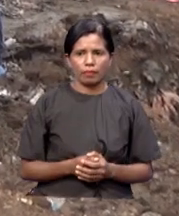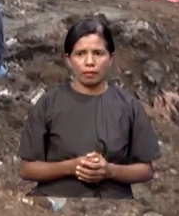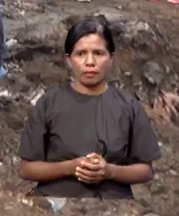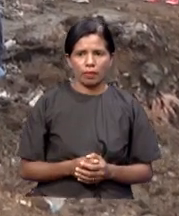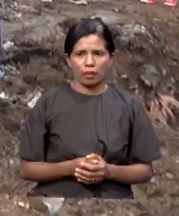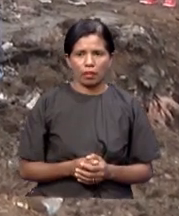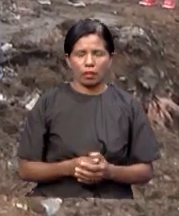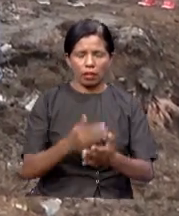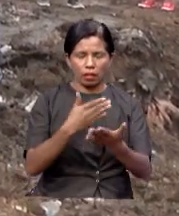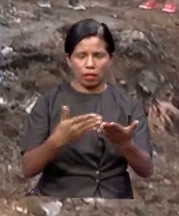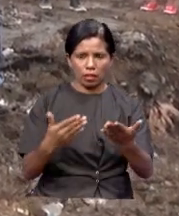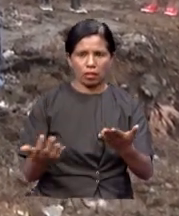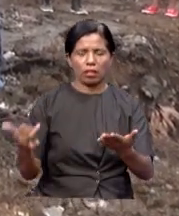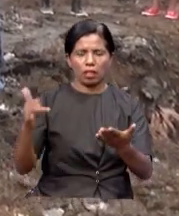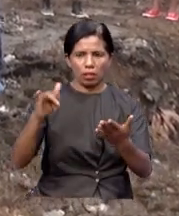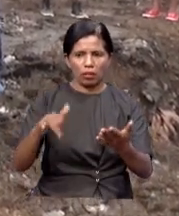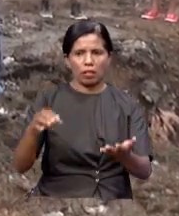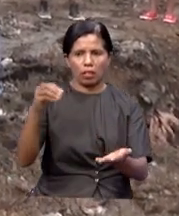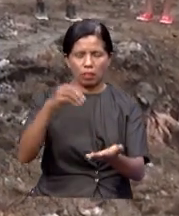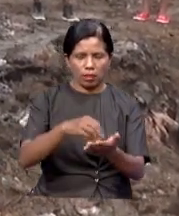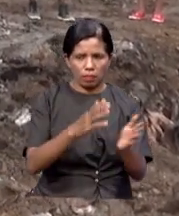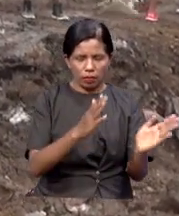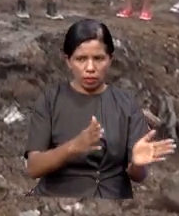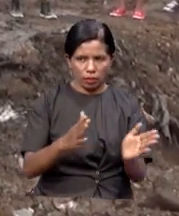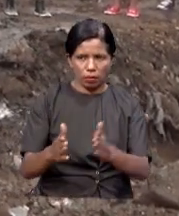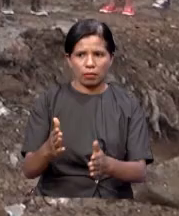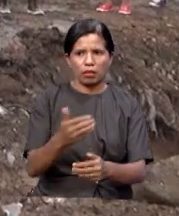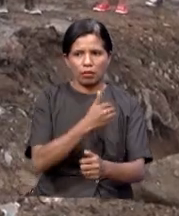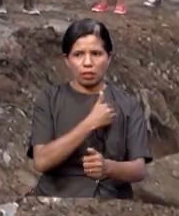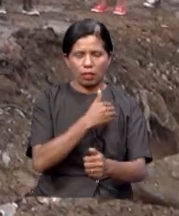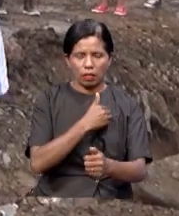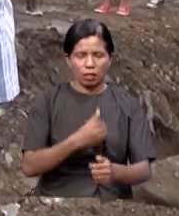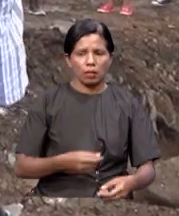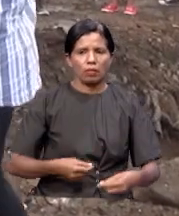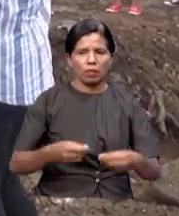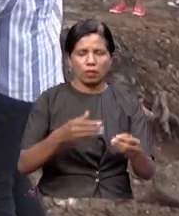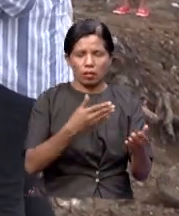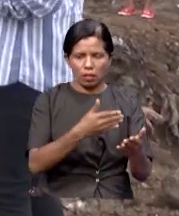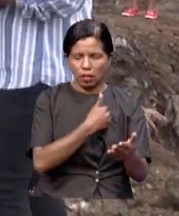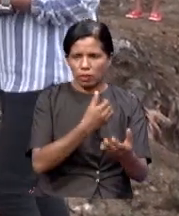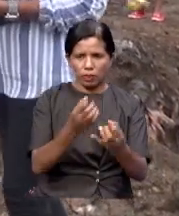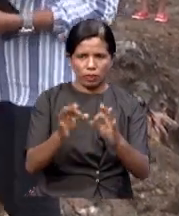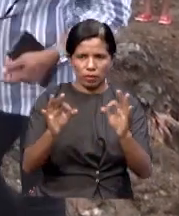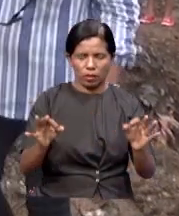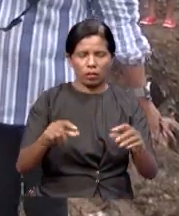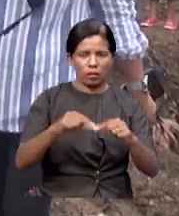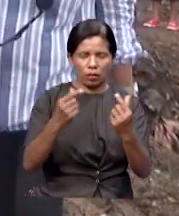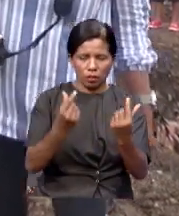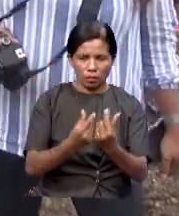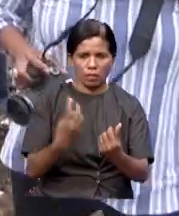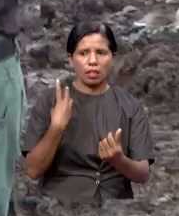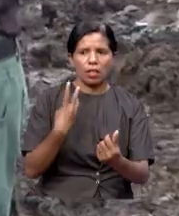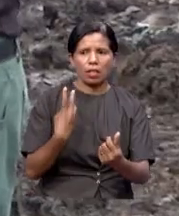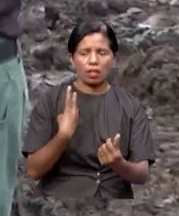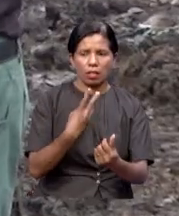establishment nebe agora ro i hala balu prosesu ona balu sida prosesu sida kotu au hine a ekipa ai faza ona mos ba